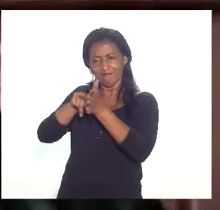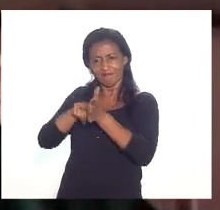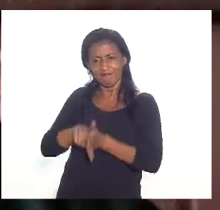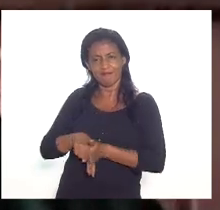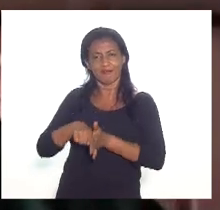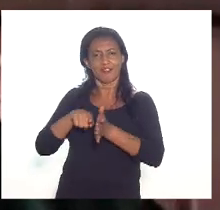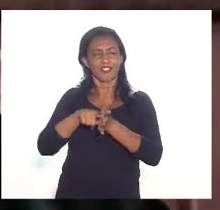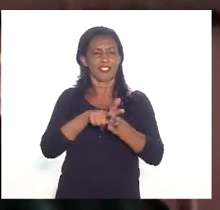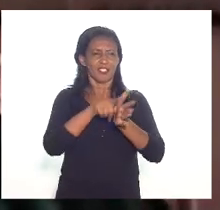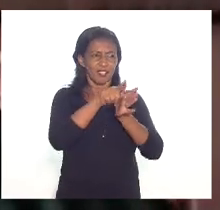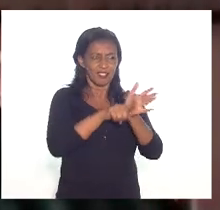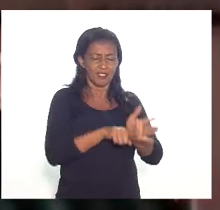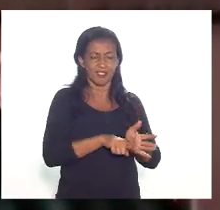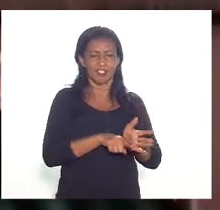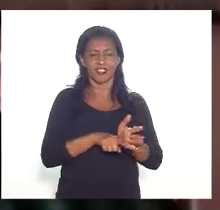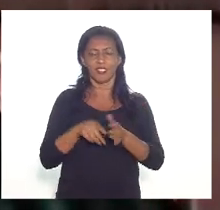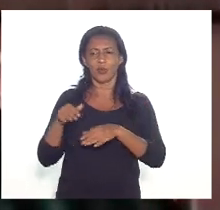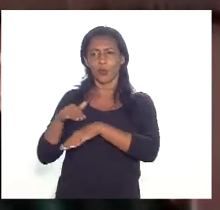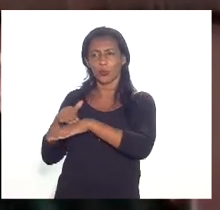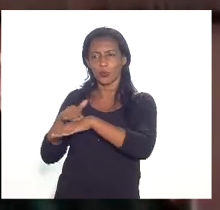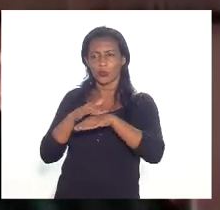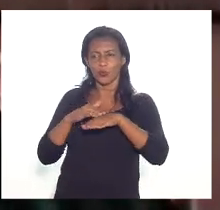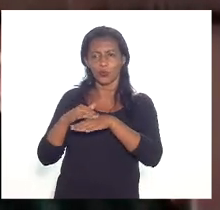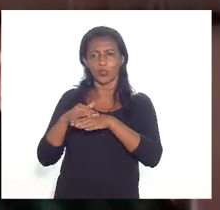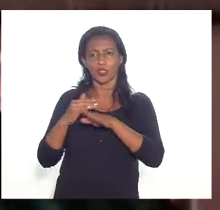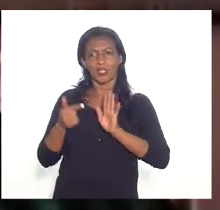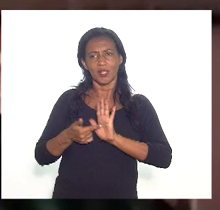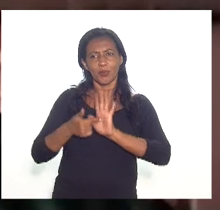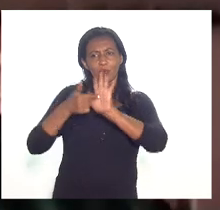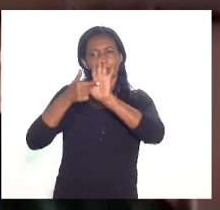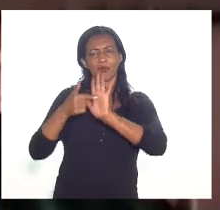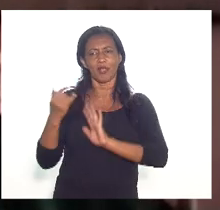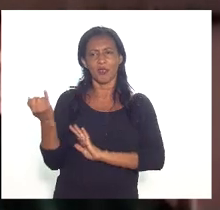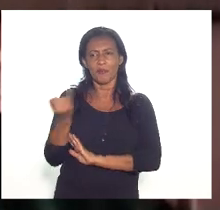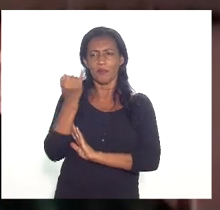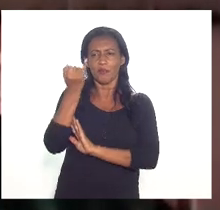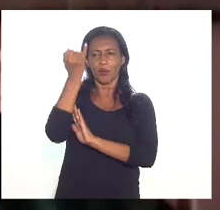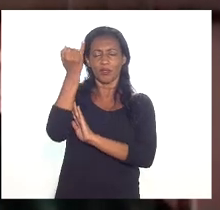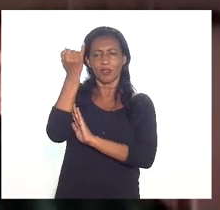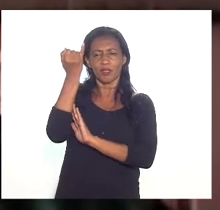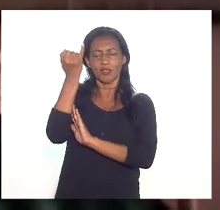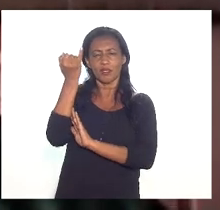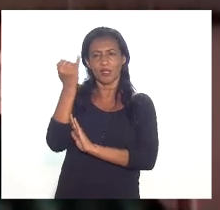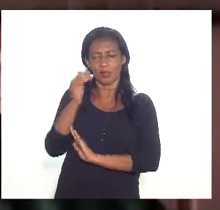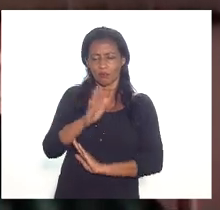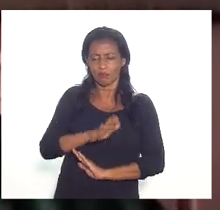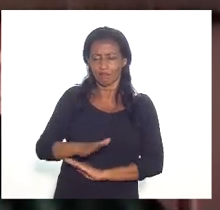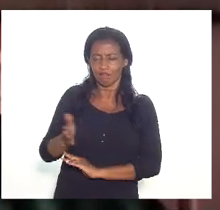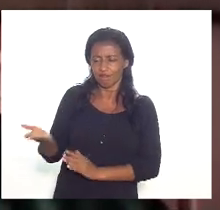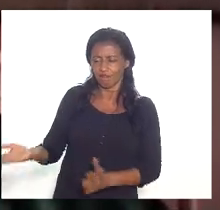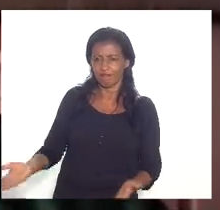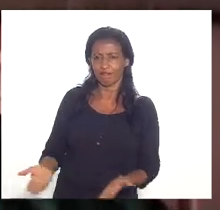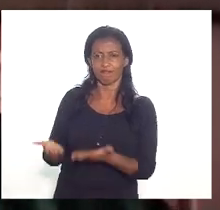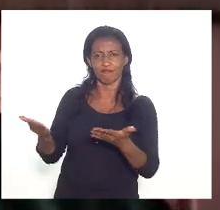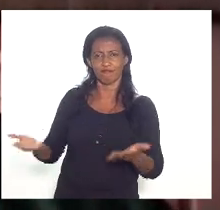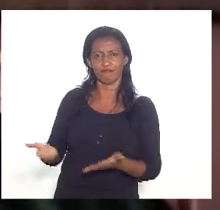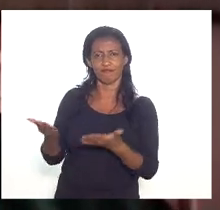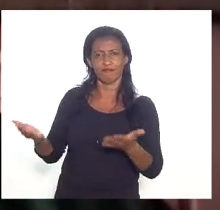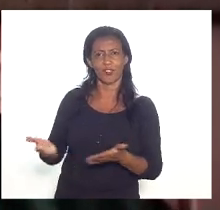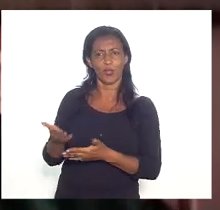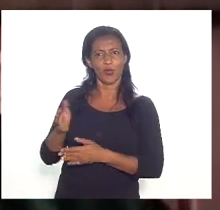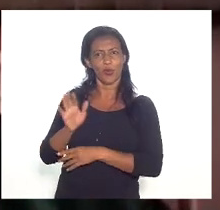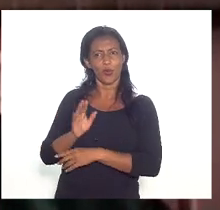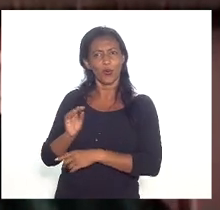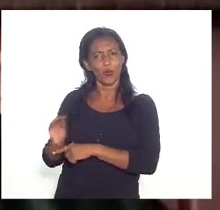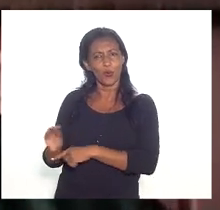discutir, analisar e ressaltar a importância do cuidado com a infância, né? A gente vem amealhando ao